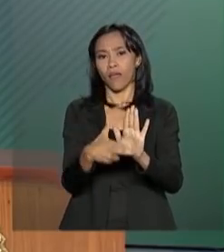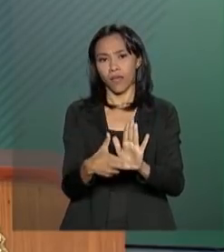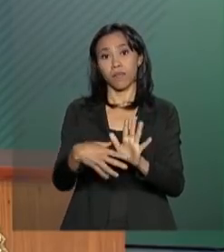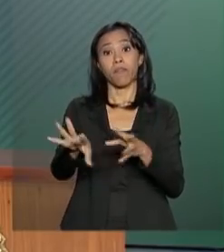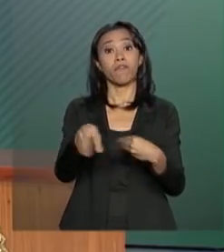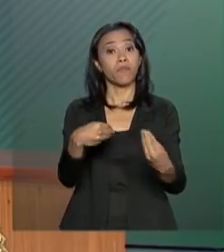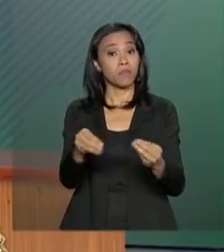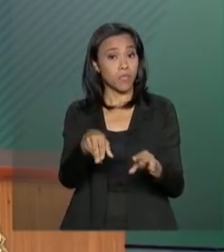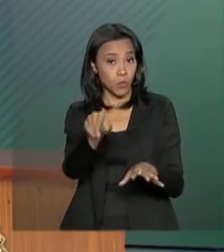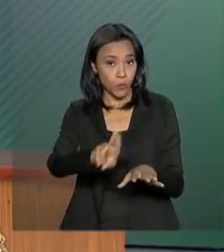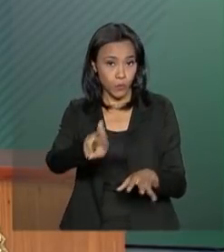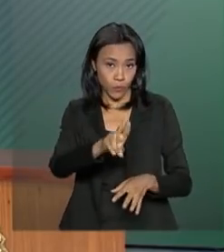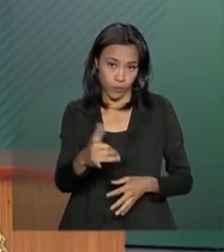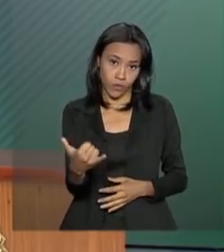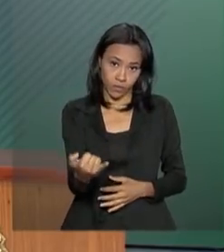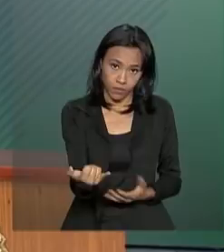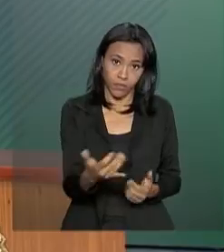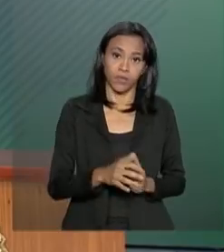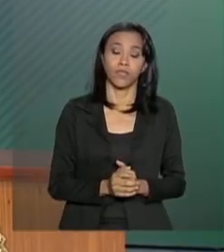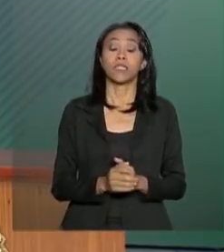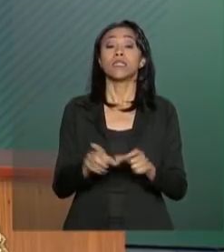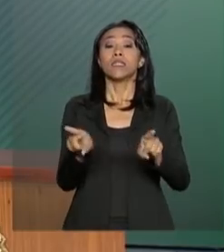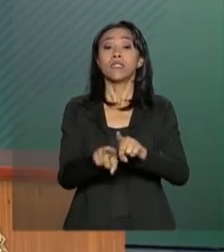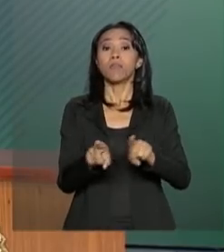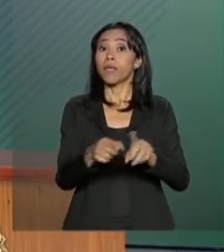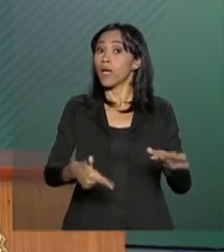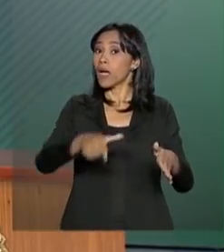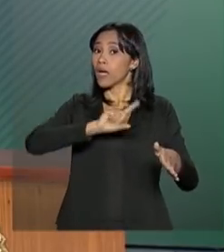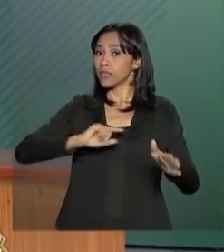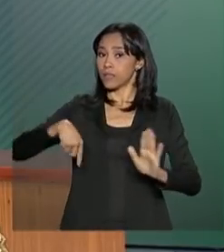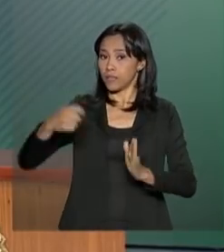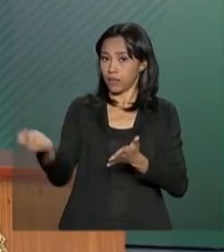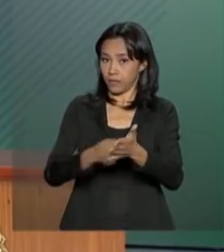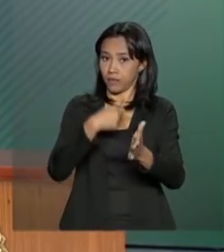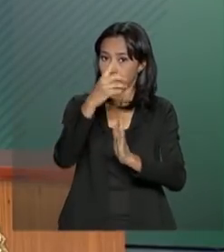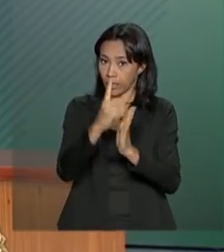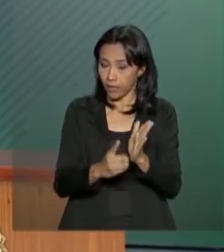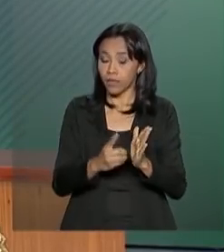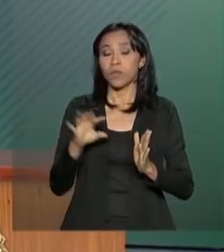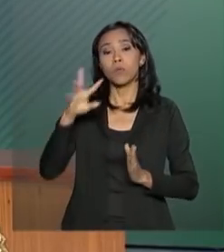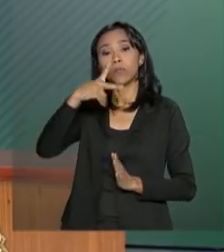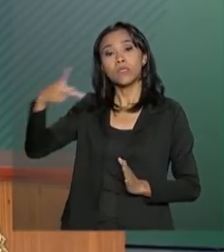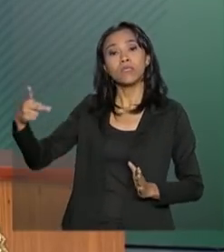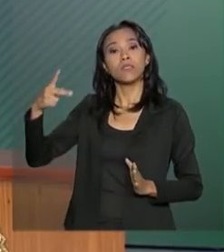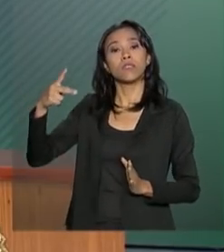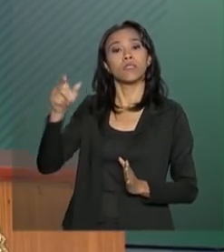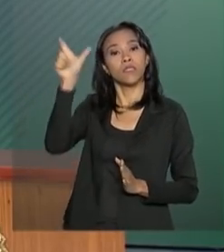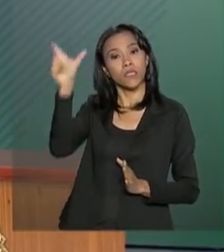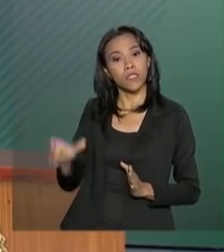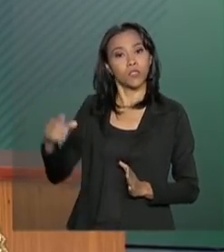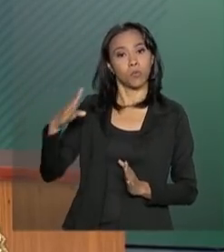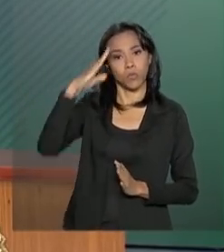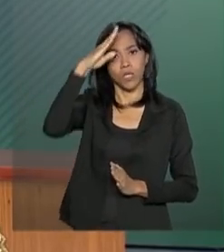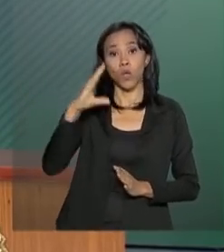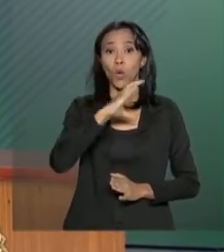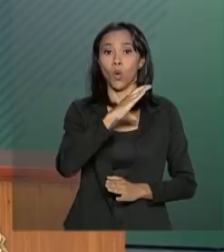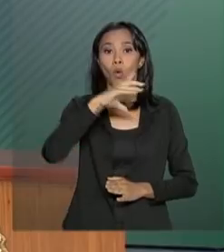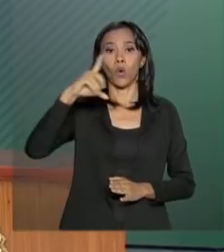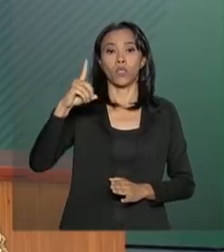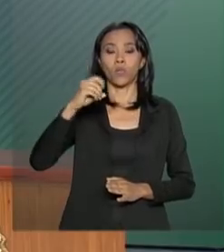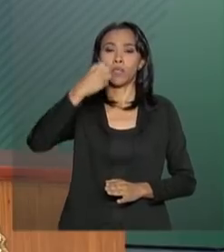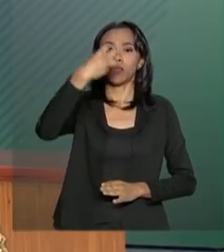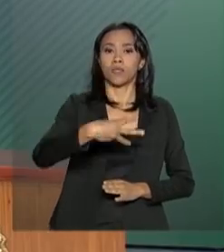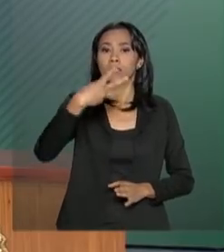flexibilização da posse de armas e antes de assinar esse decreto o presidente Jair bolsonaro coordenou a terceira reunião